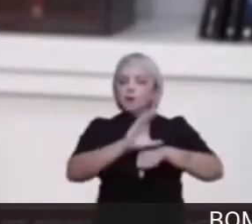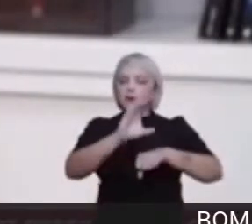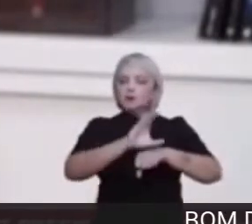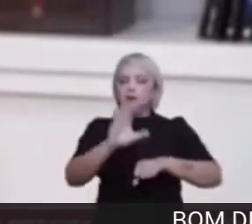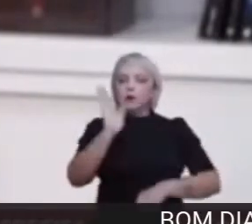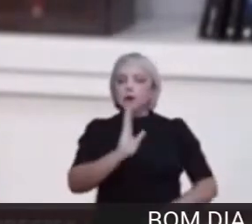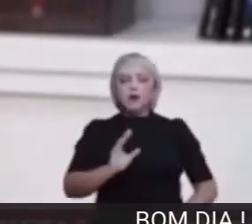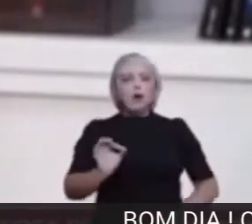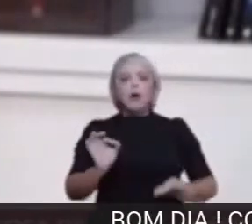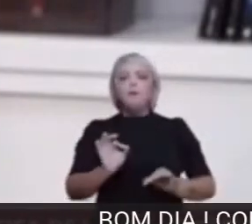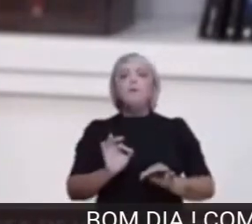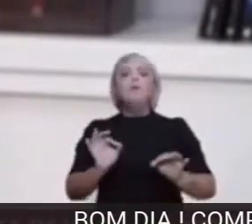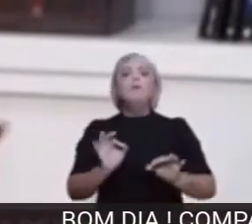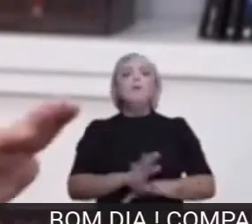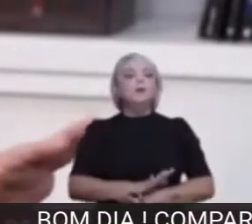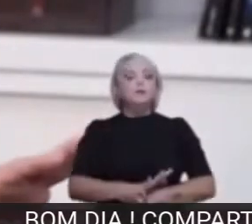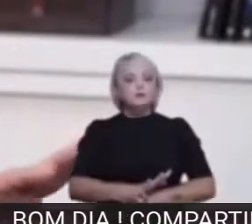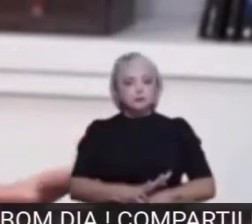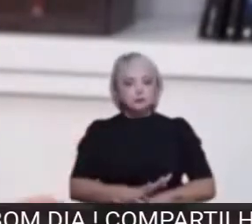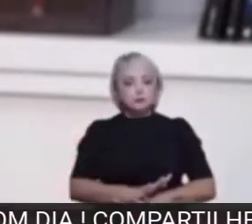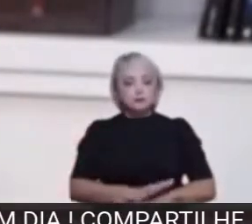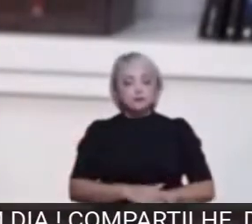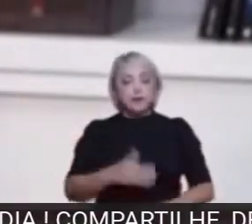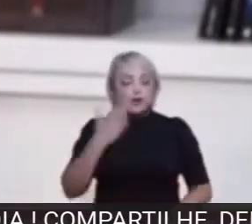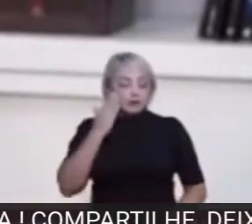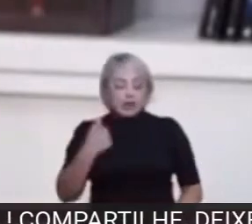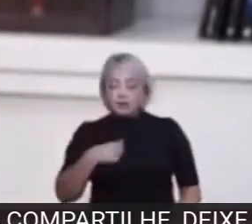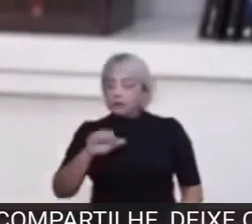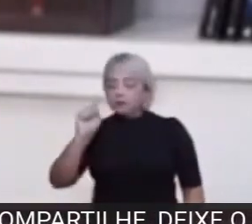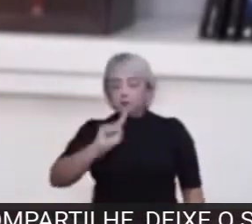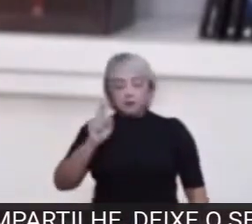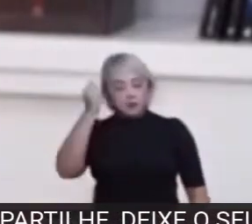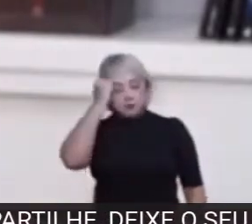vírgula. Sabe? Então, eu não me arrependo. Tá?